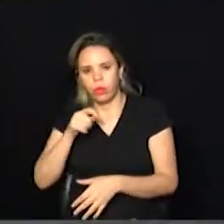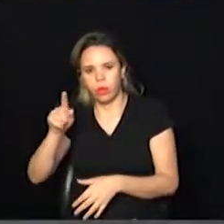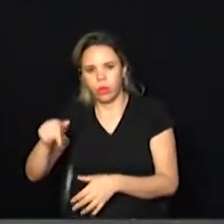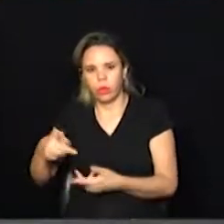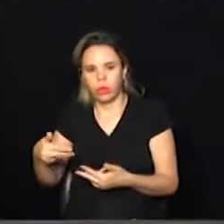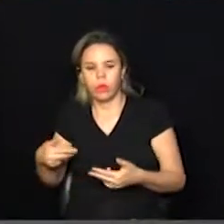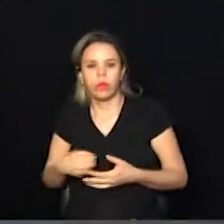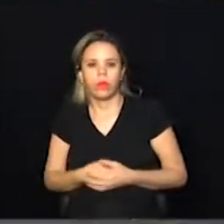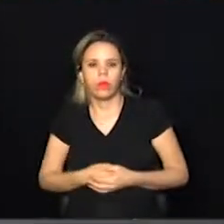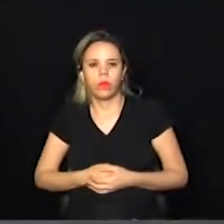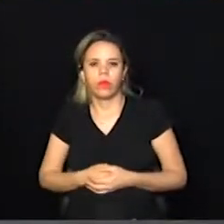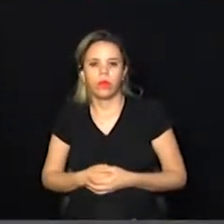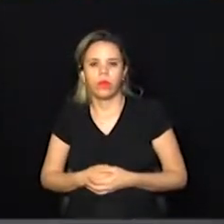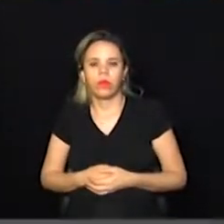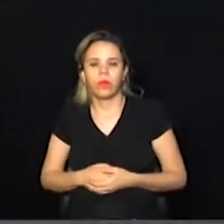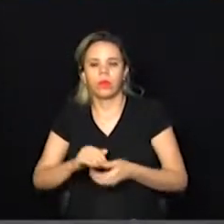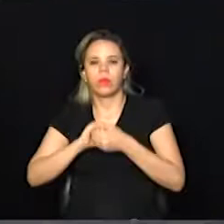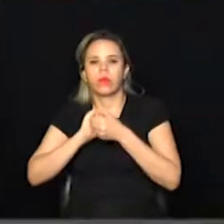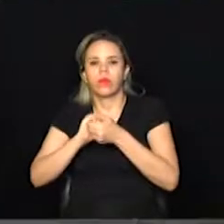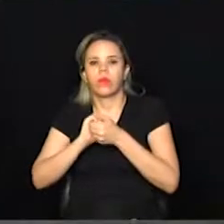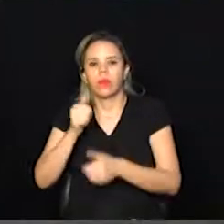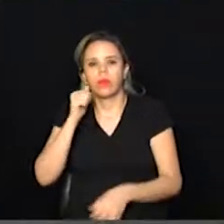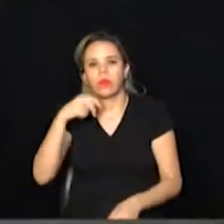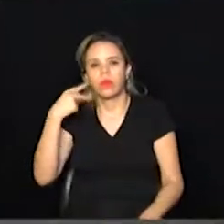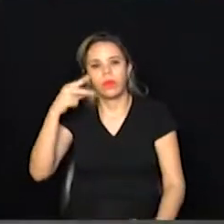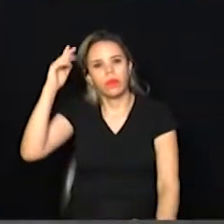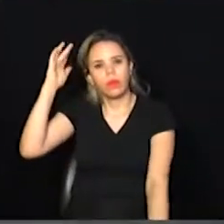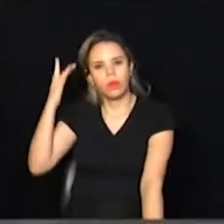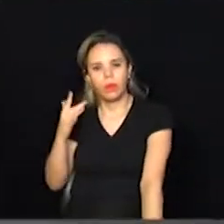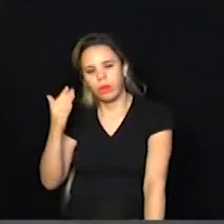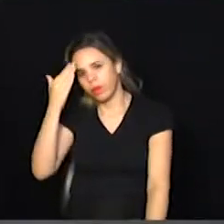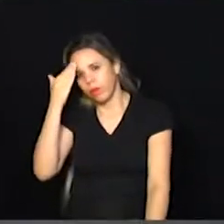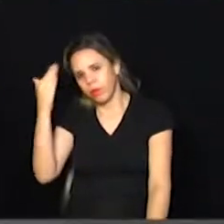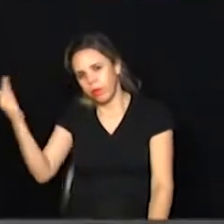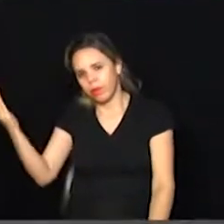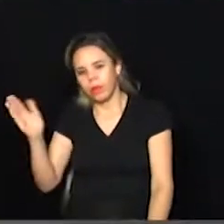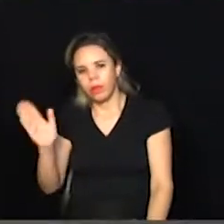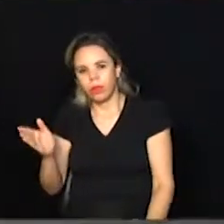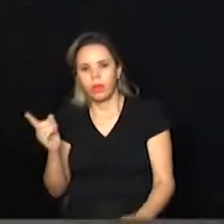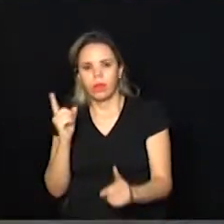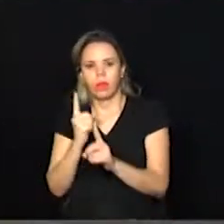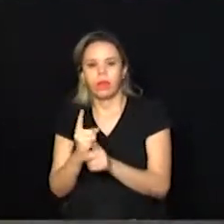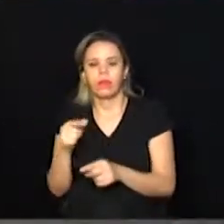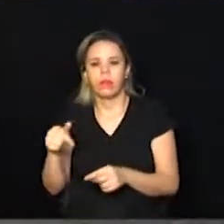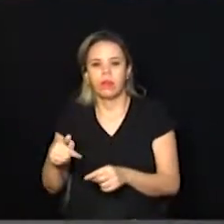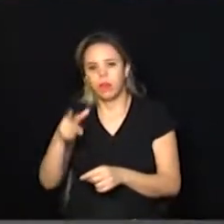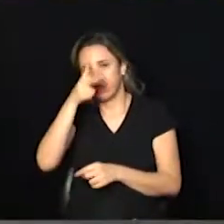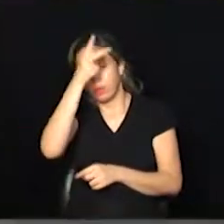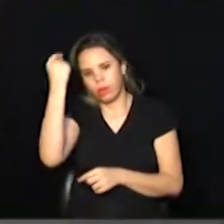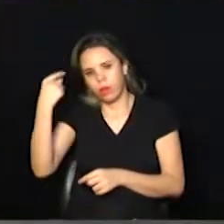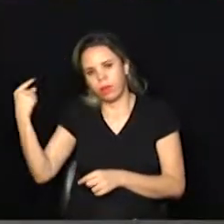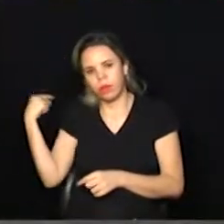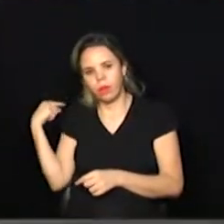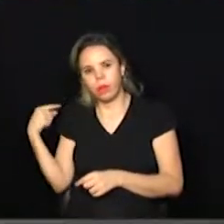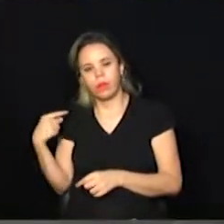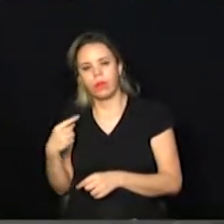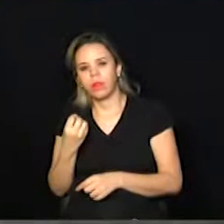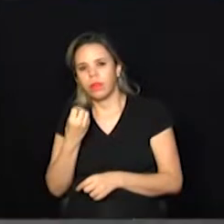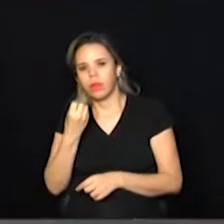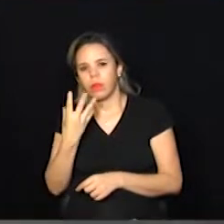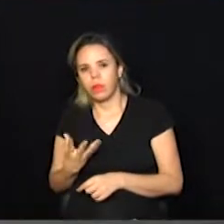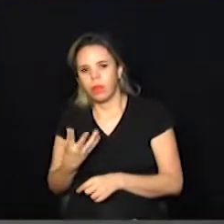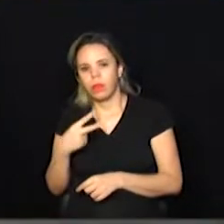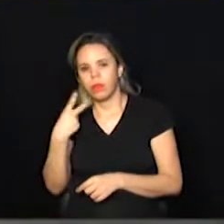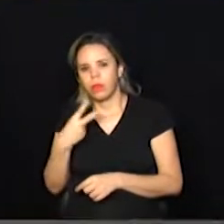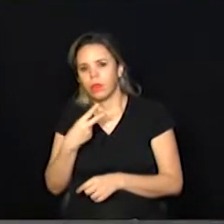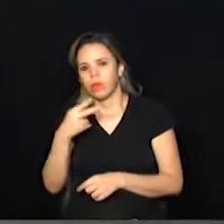dessas. Cumprimentar também a vereadora Guida, obrigada, a gente já tinha se encontrado na prefeitura. É muito bom,